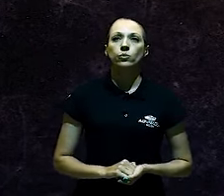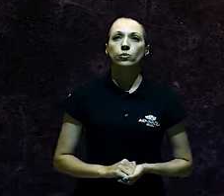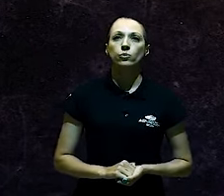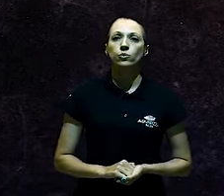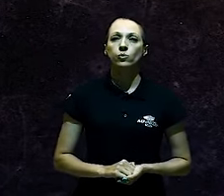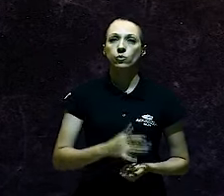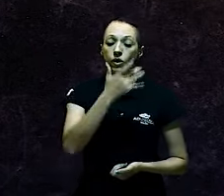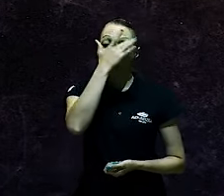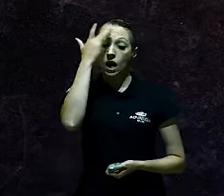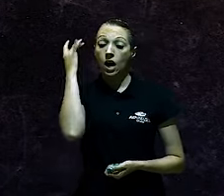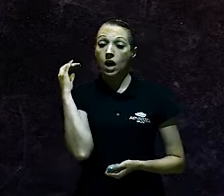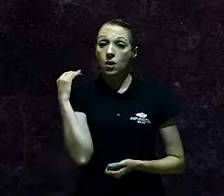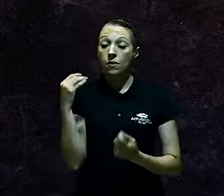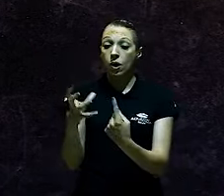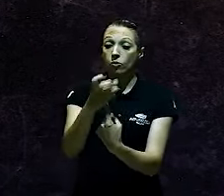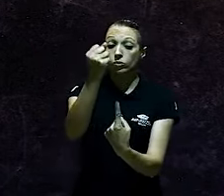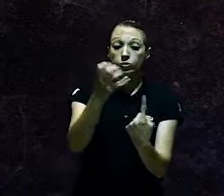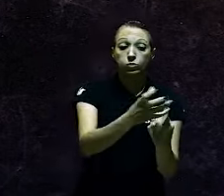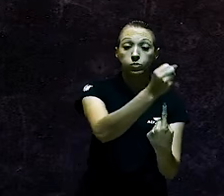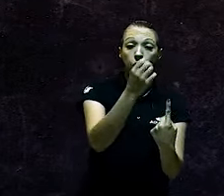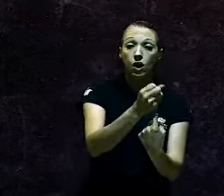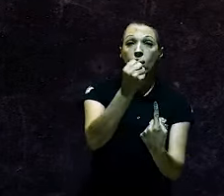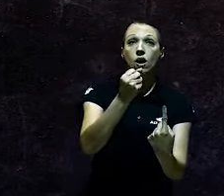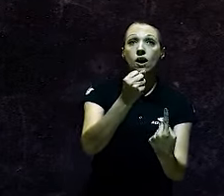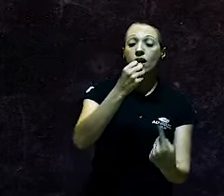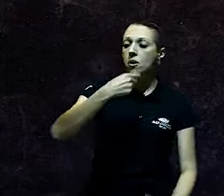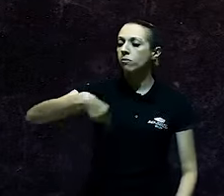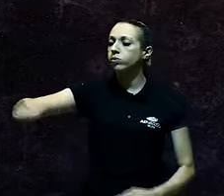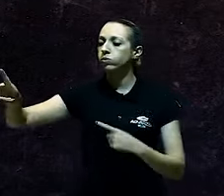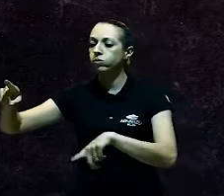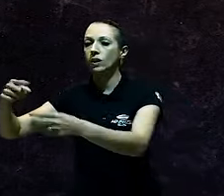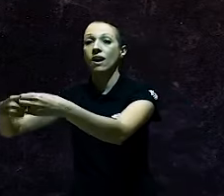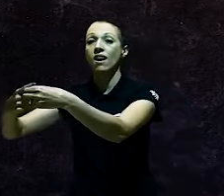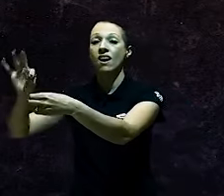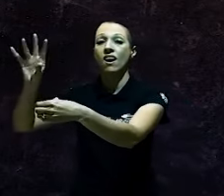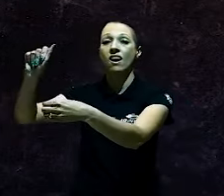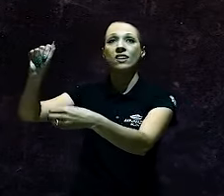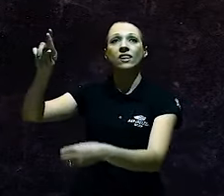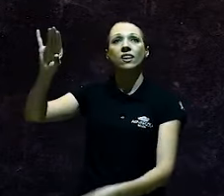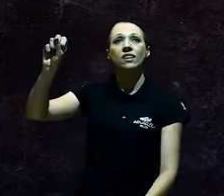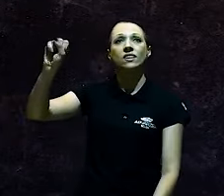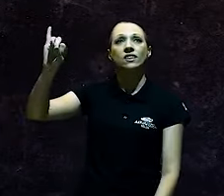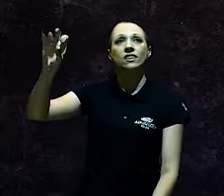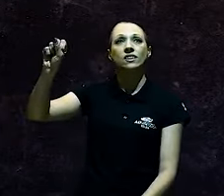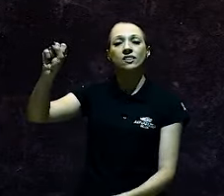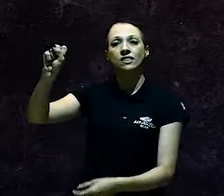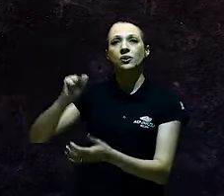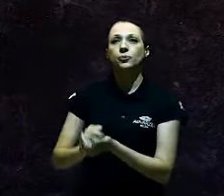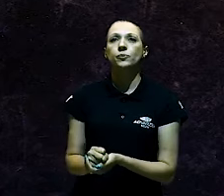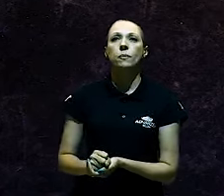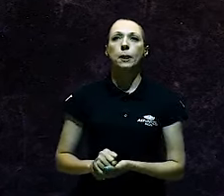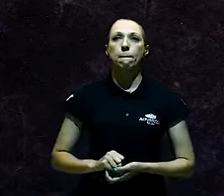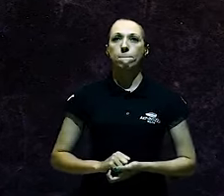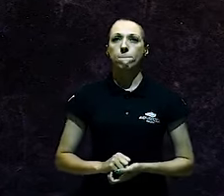salvos enviarei às nações, a Tarsis, Pu e Lude, que atiram com arco, a Tubal e a Javã, até